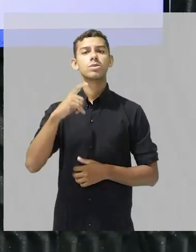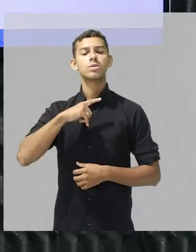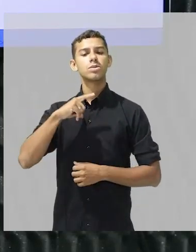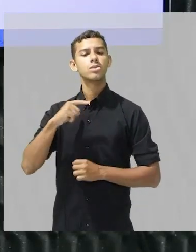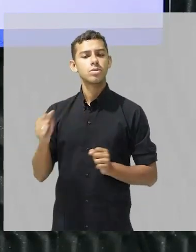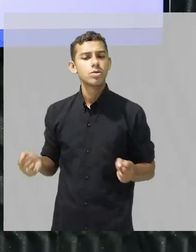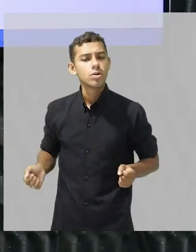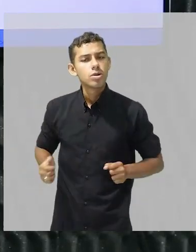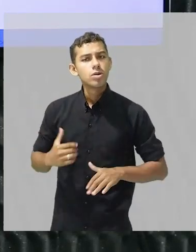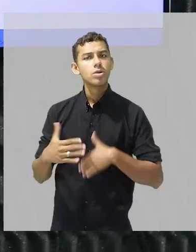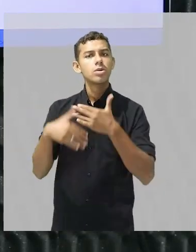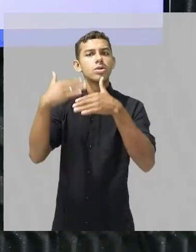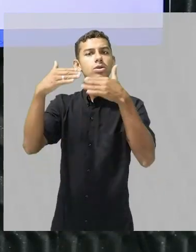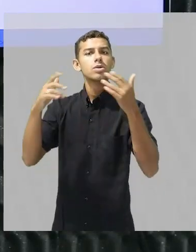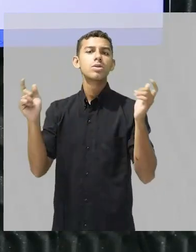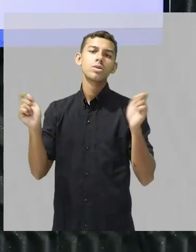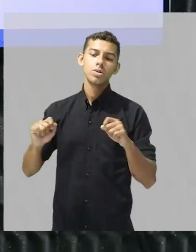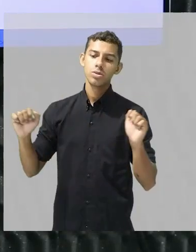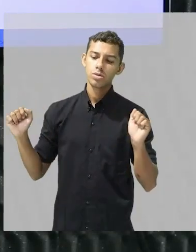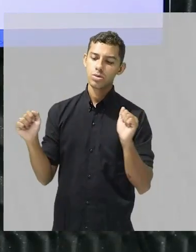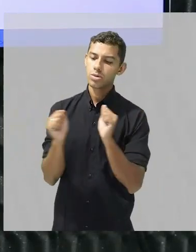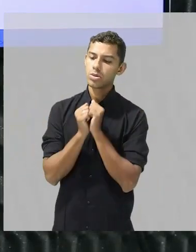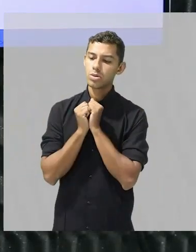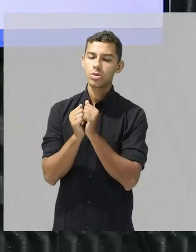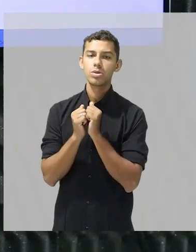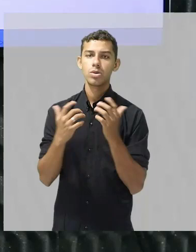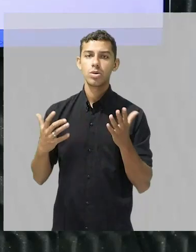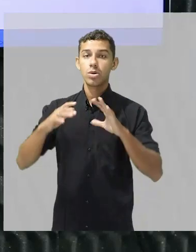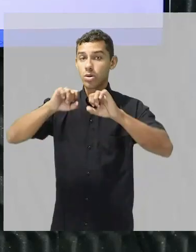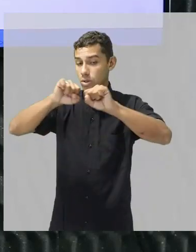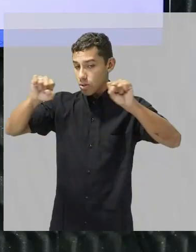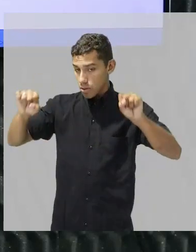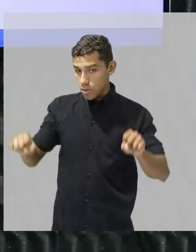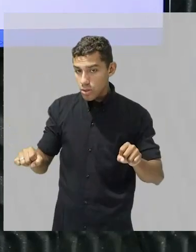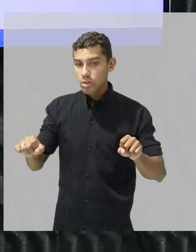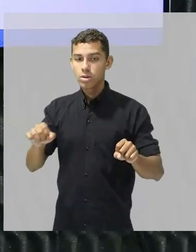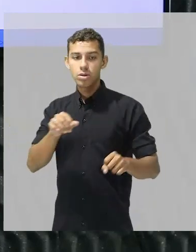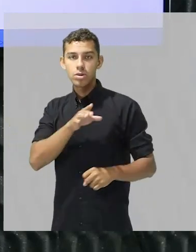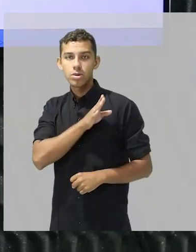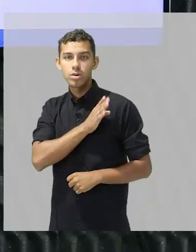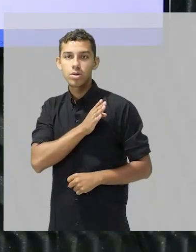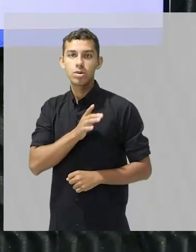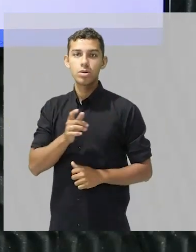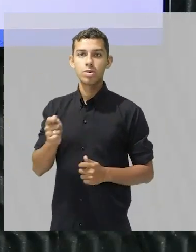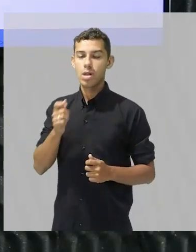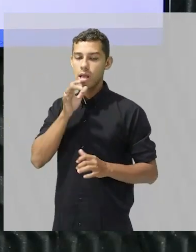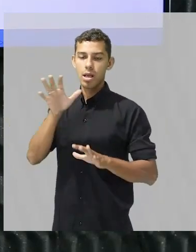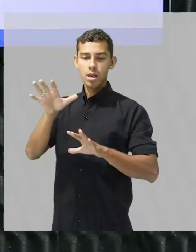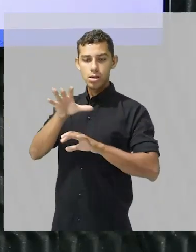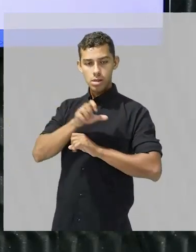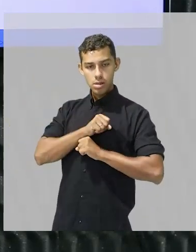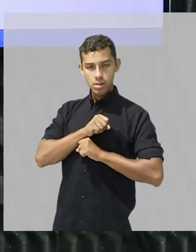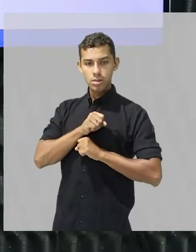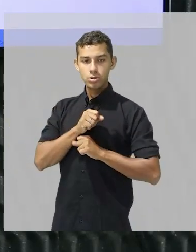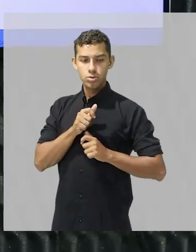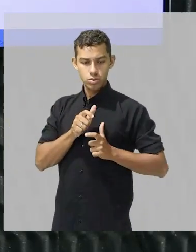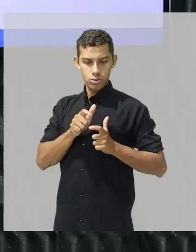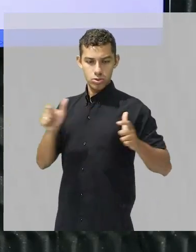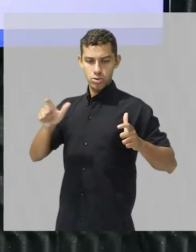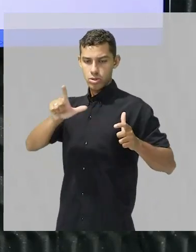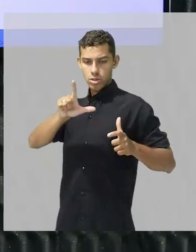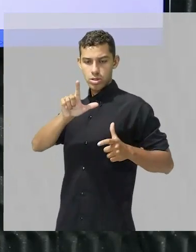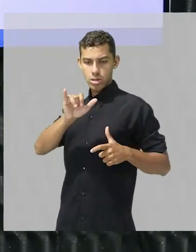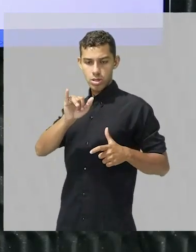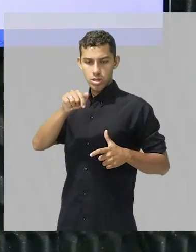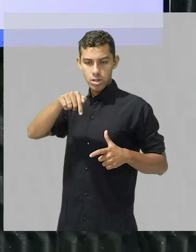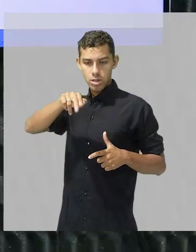para promover, juntamente com o sistema linfático, promover a absorção do excesso de líquido que